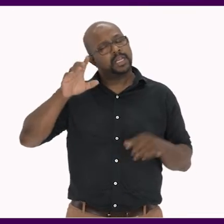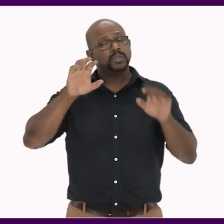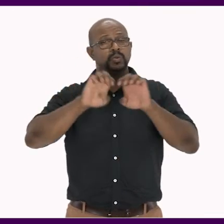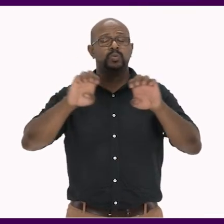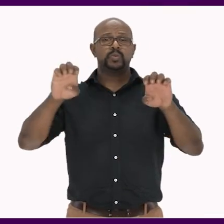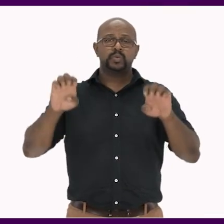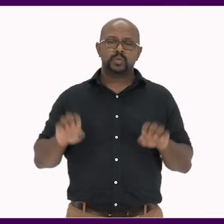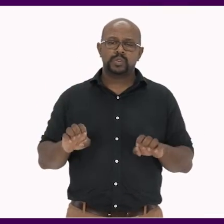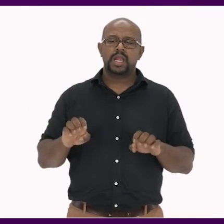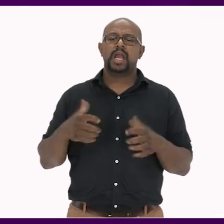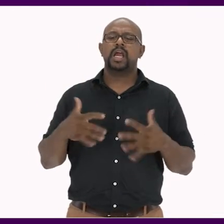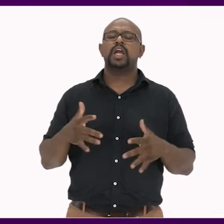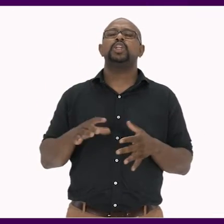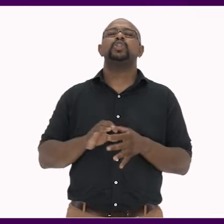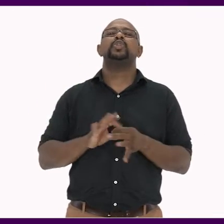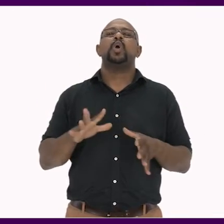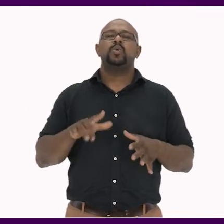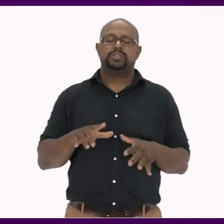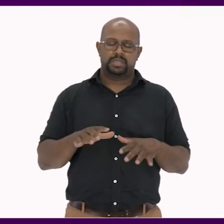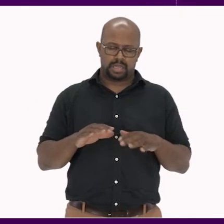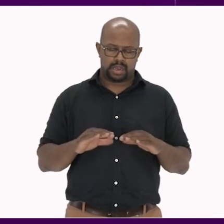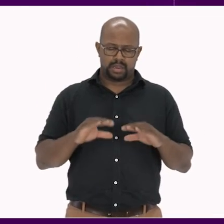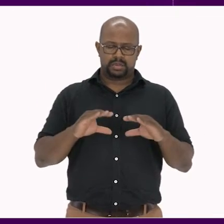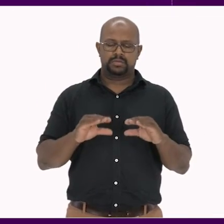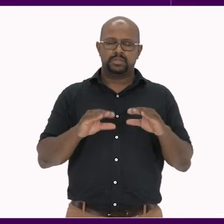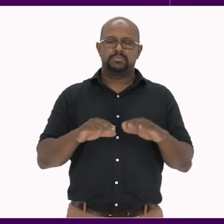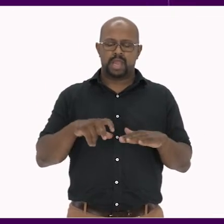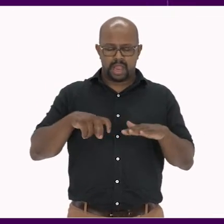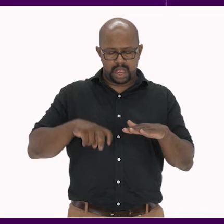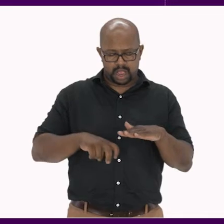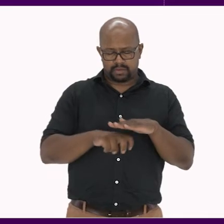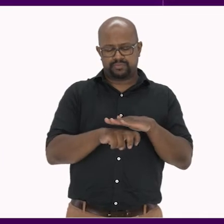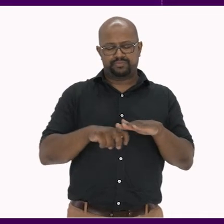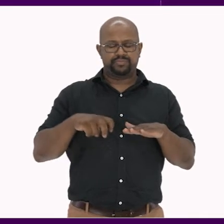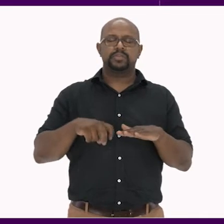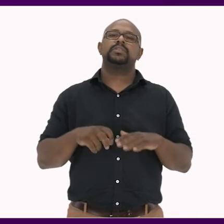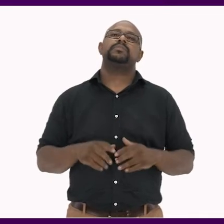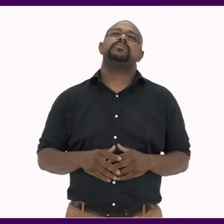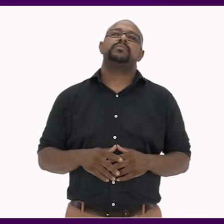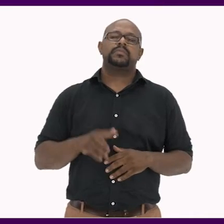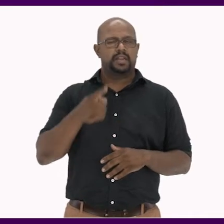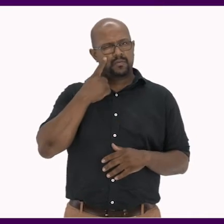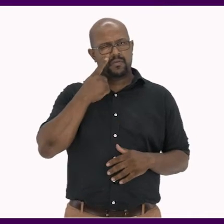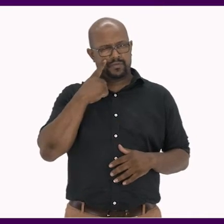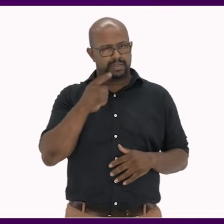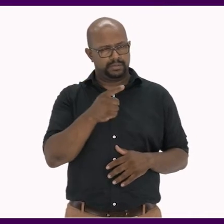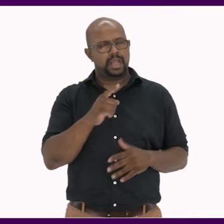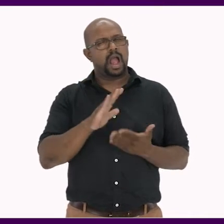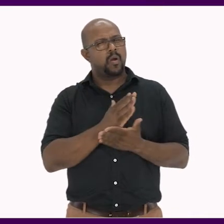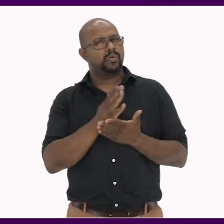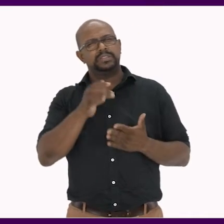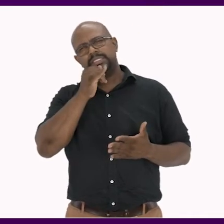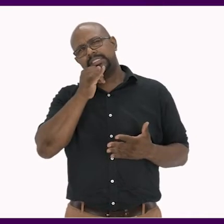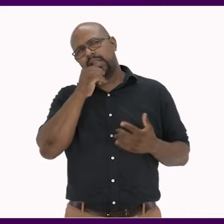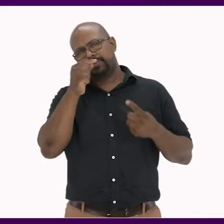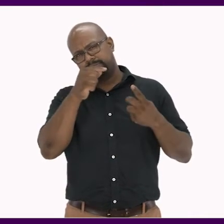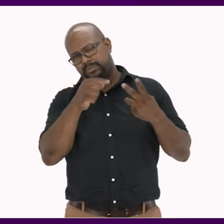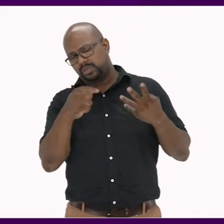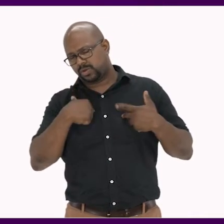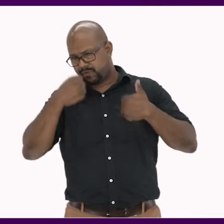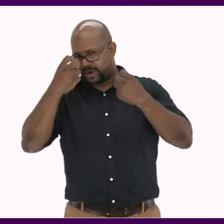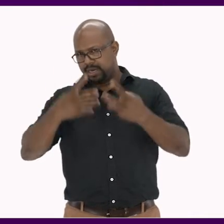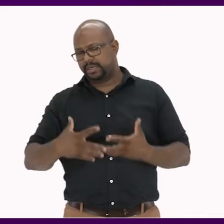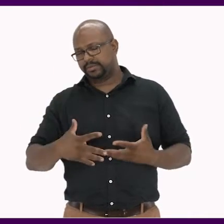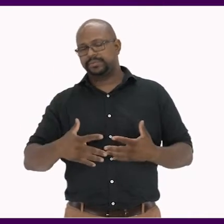a estrutura delas soltas do chão, né, o máximo soltas do chão. A seguir, vocês vão ver alguns exemplos do que